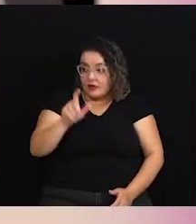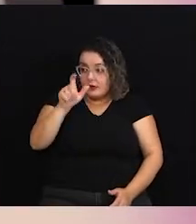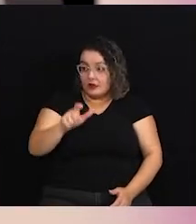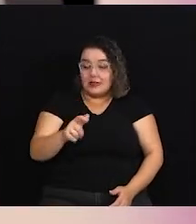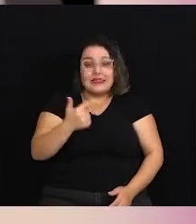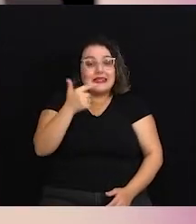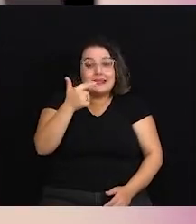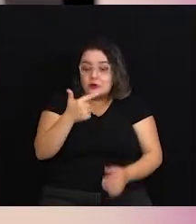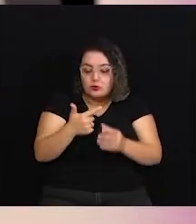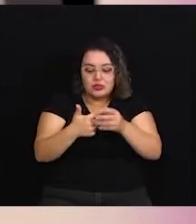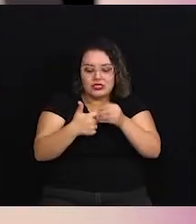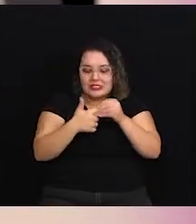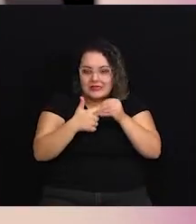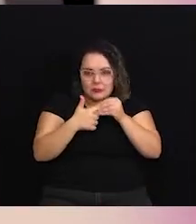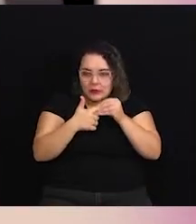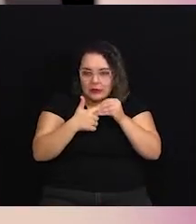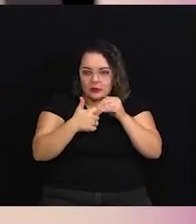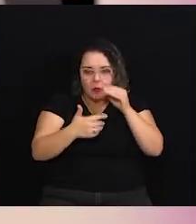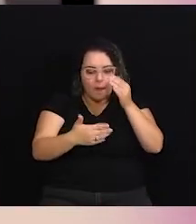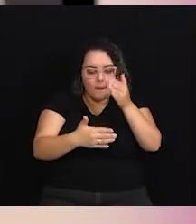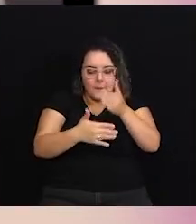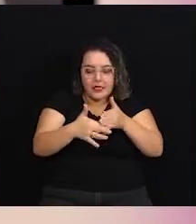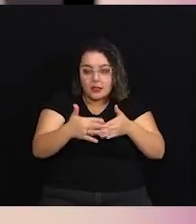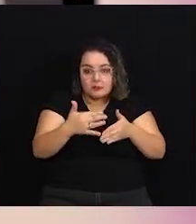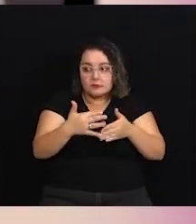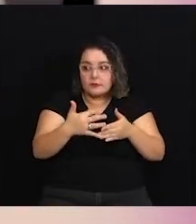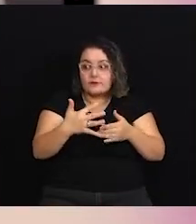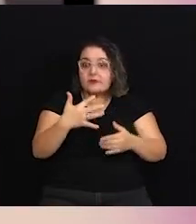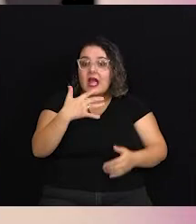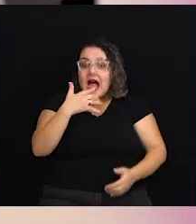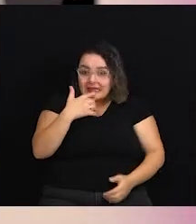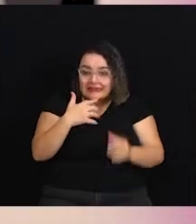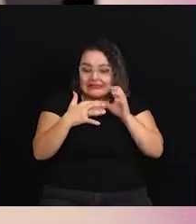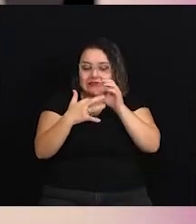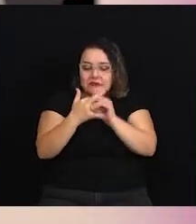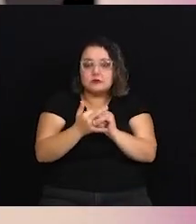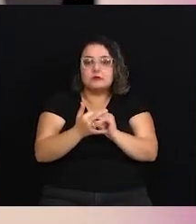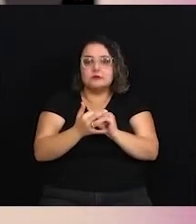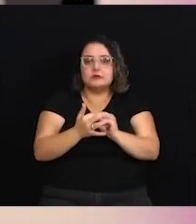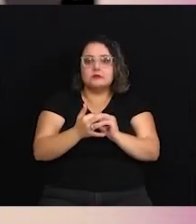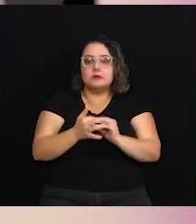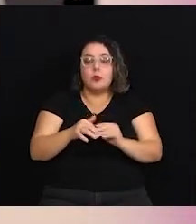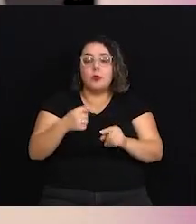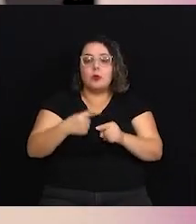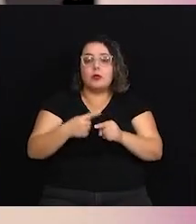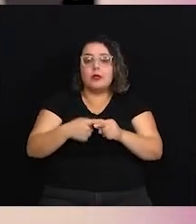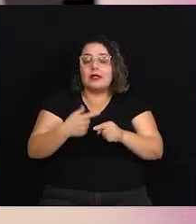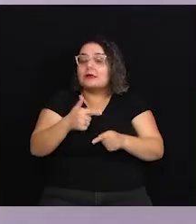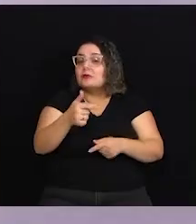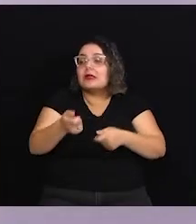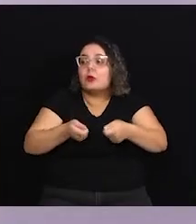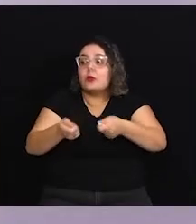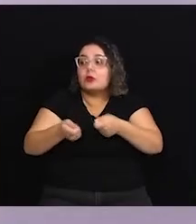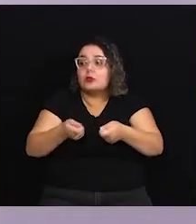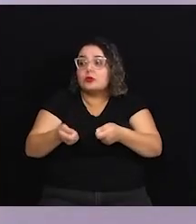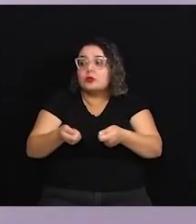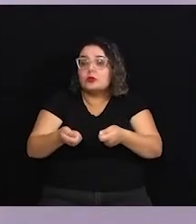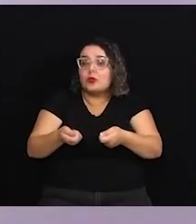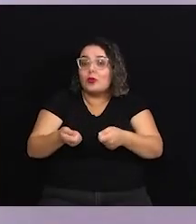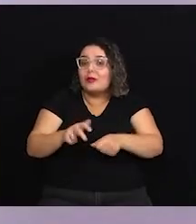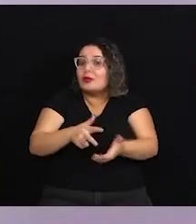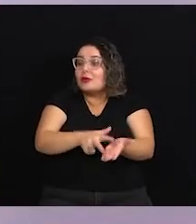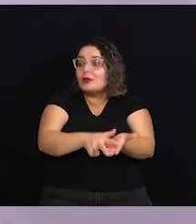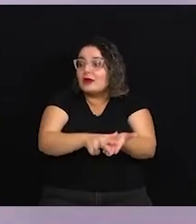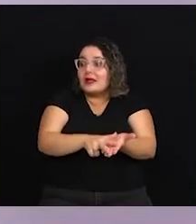pessoa que não tinha o dedo que foi um postado pela mordida e